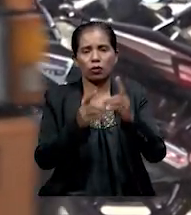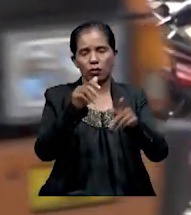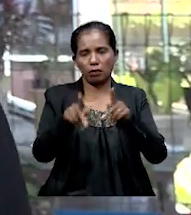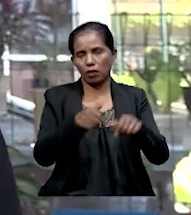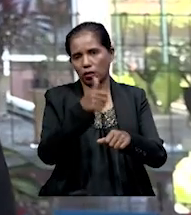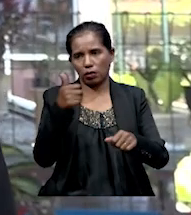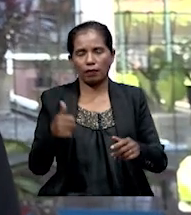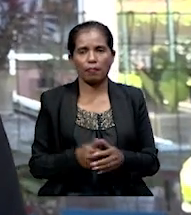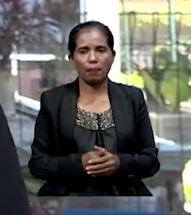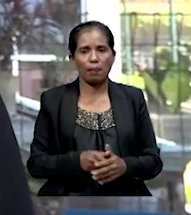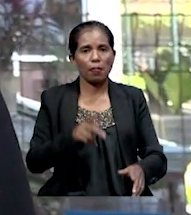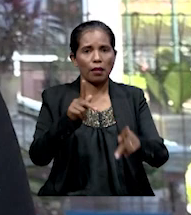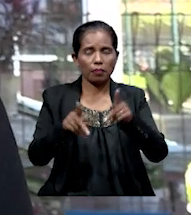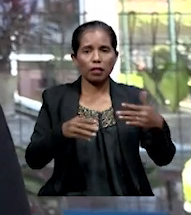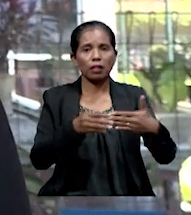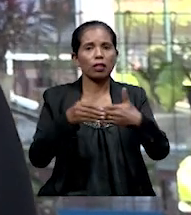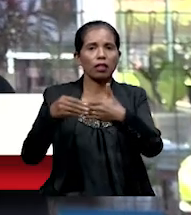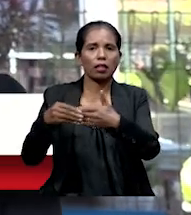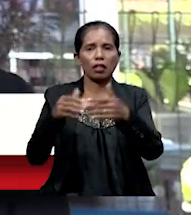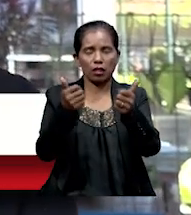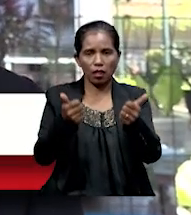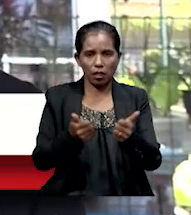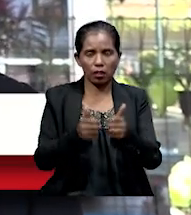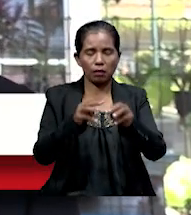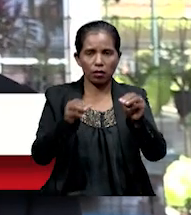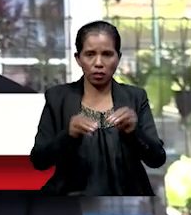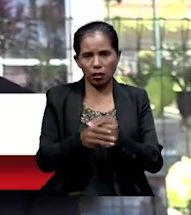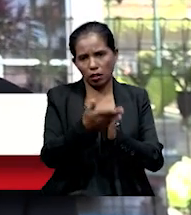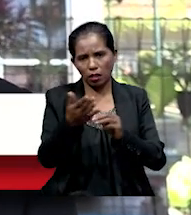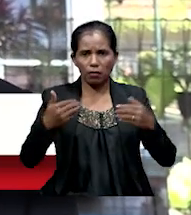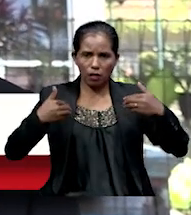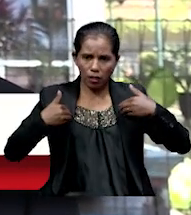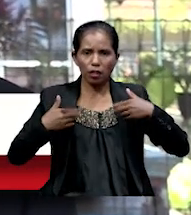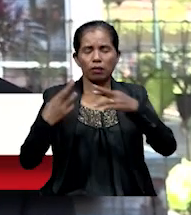artes marciais, e minha responsabilidade bote liu.